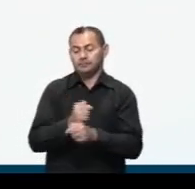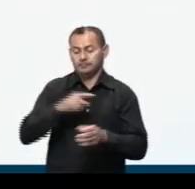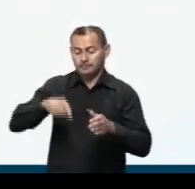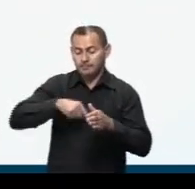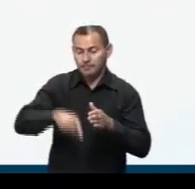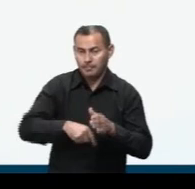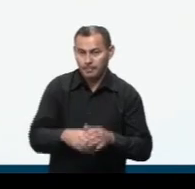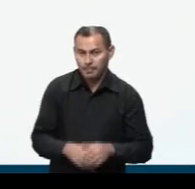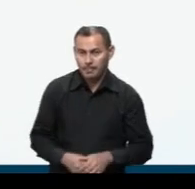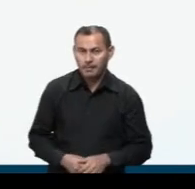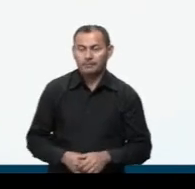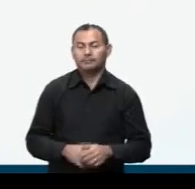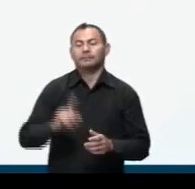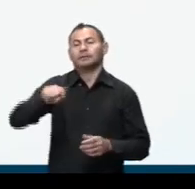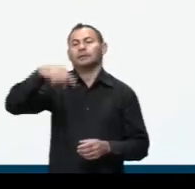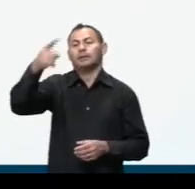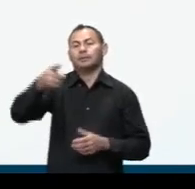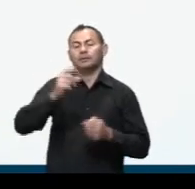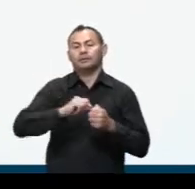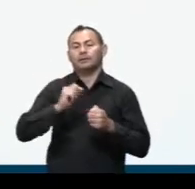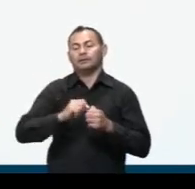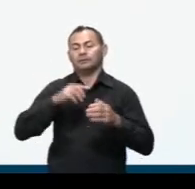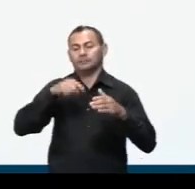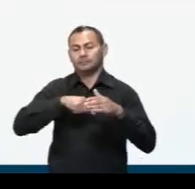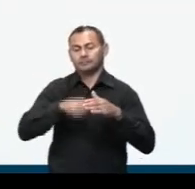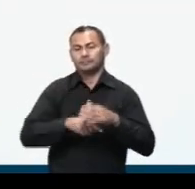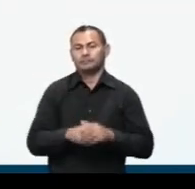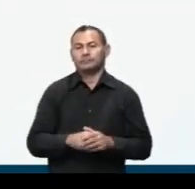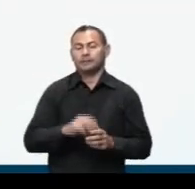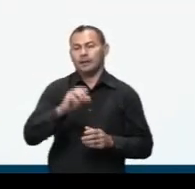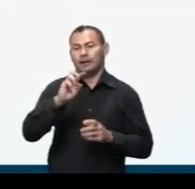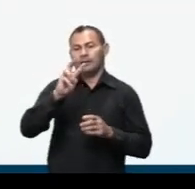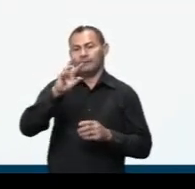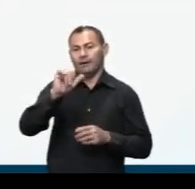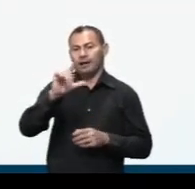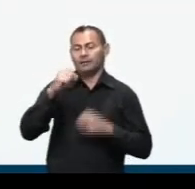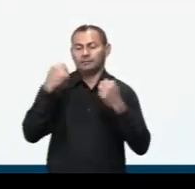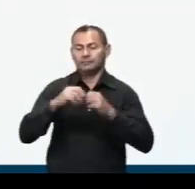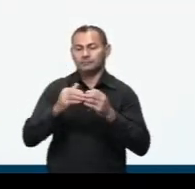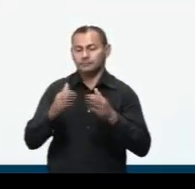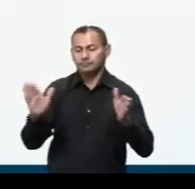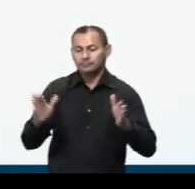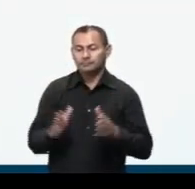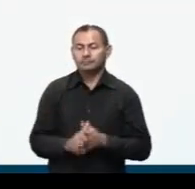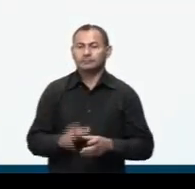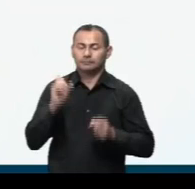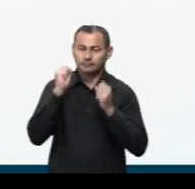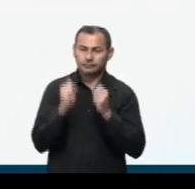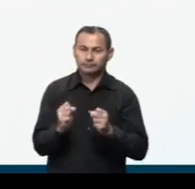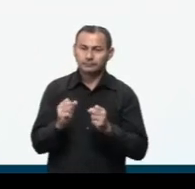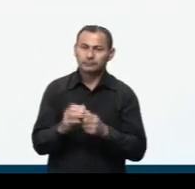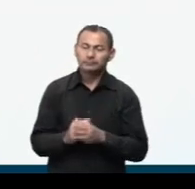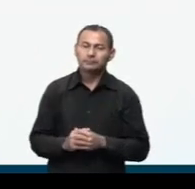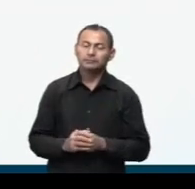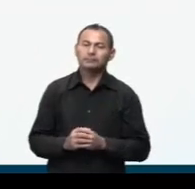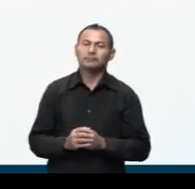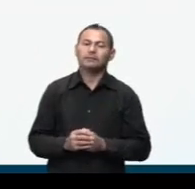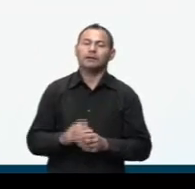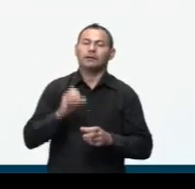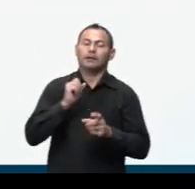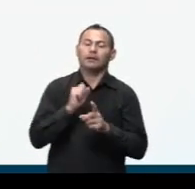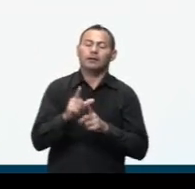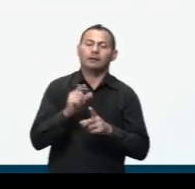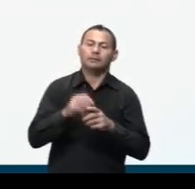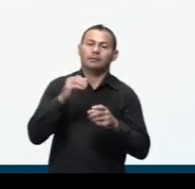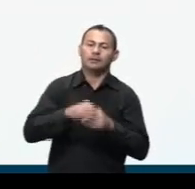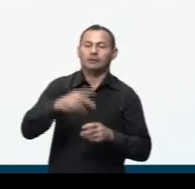escavação. E depois eu faço a escavação ou a vala que eu vou precisar abrir para poder